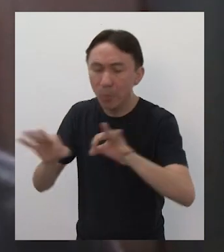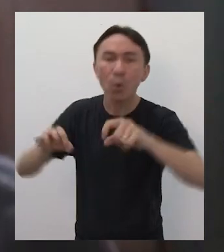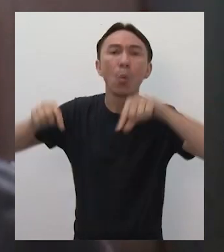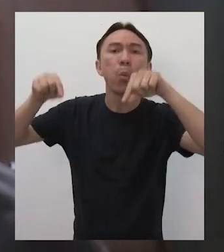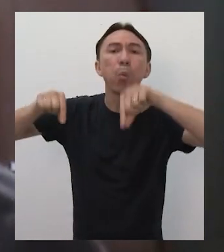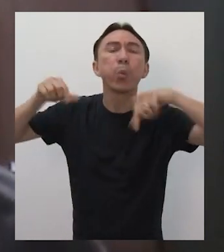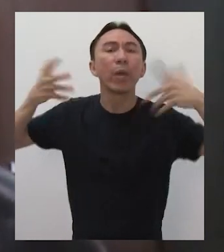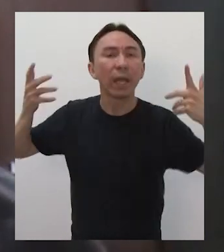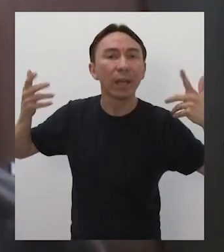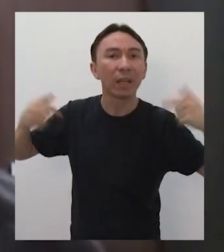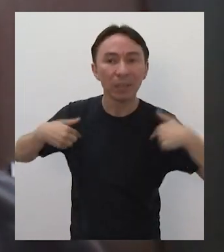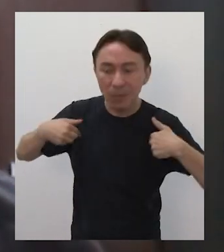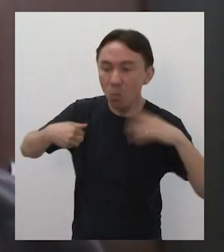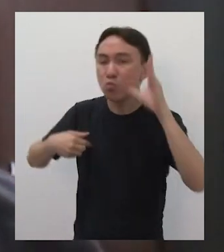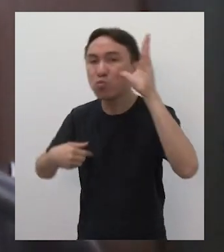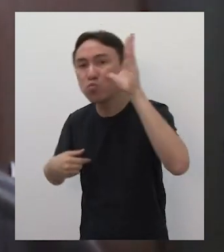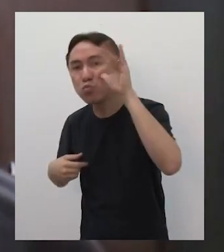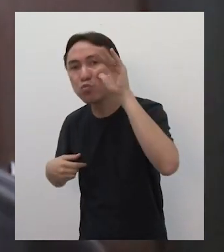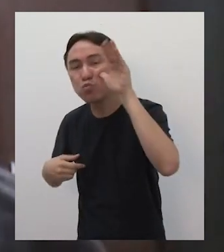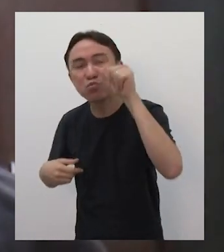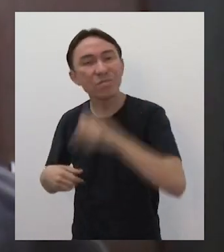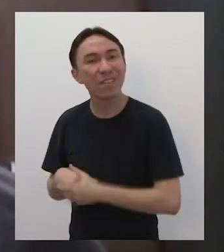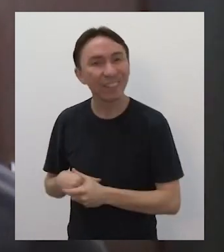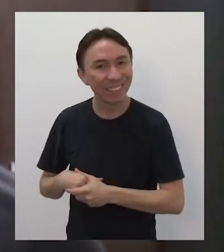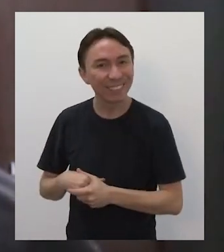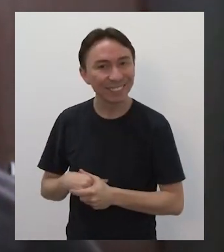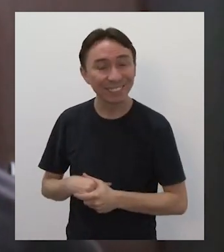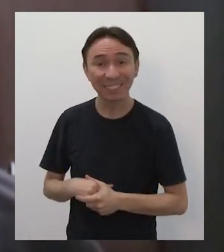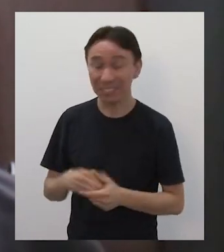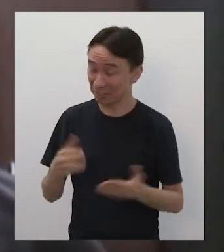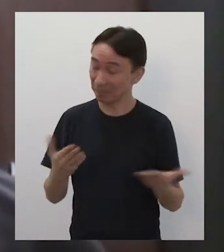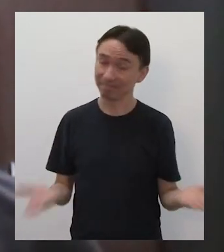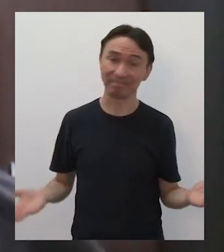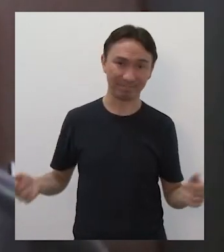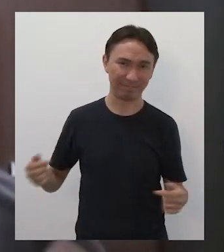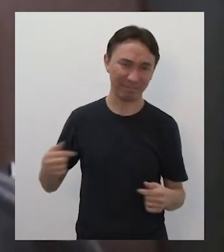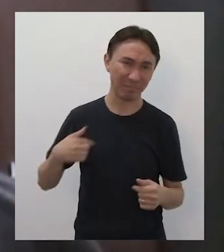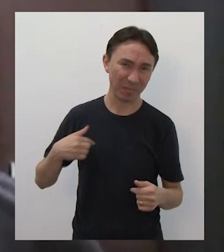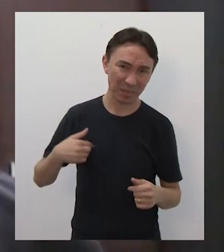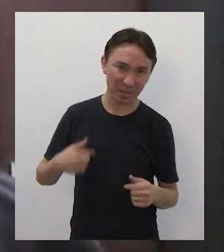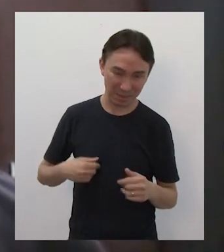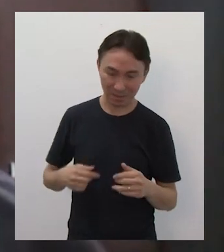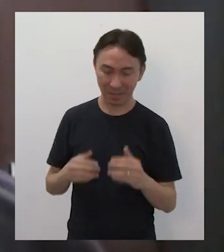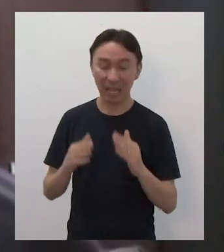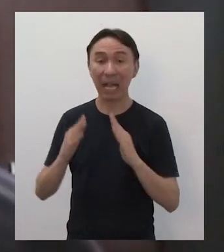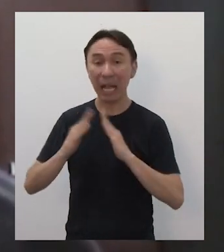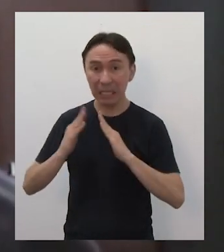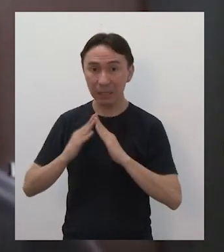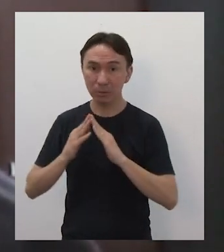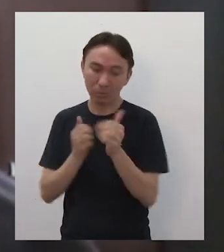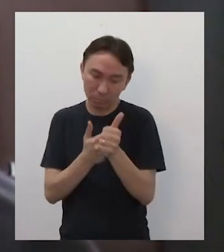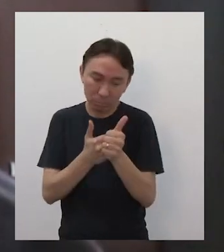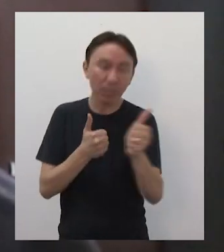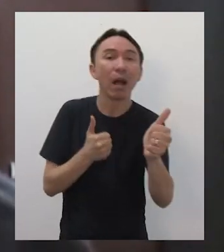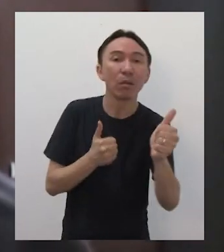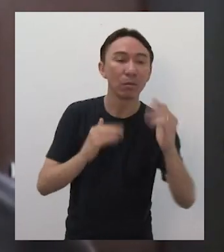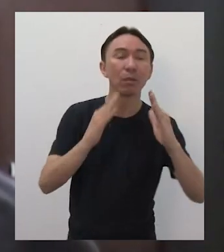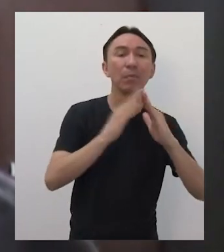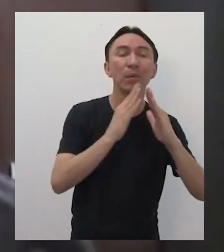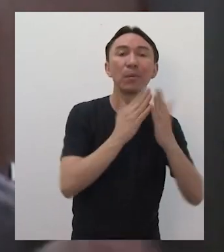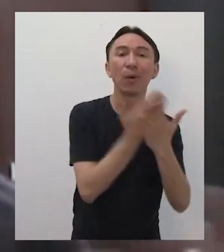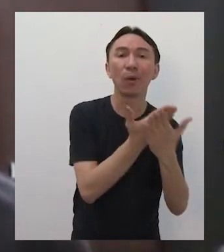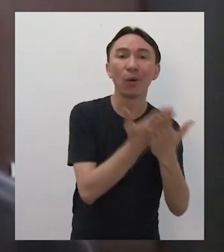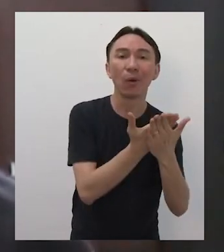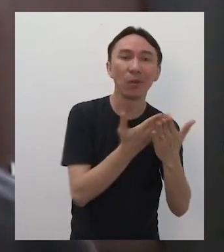E você se mostrar como eu trabalho perto da minha casa, e se mostrar para os alunos, você